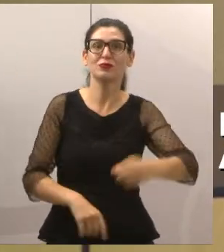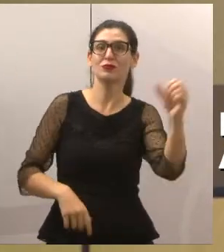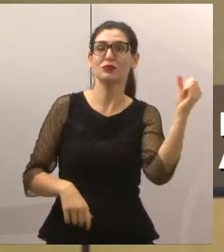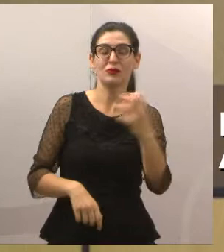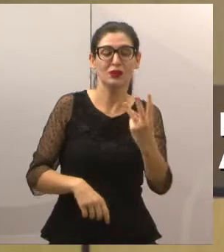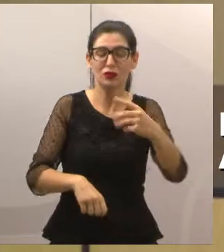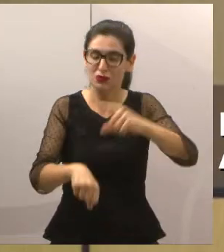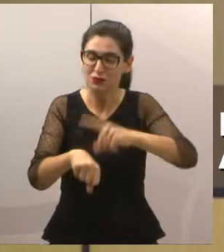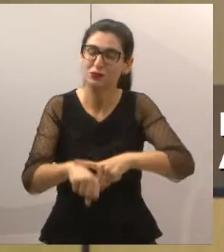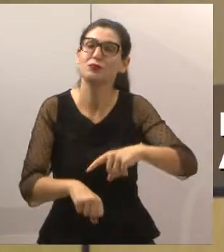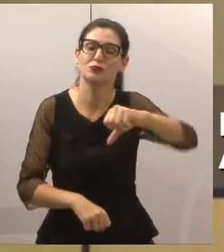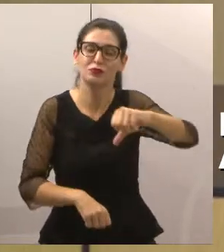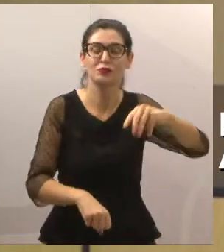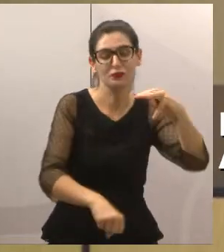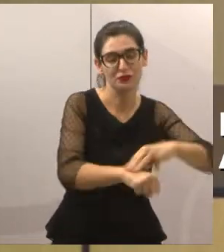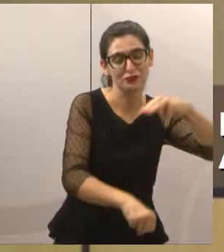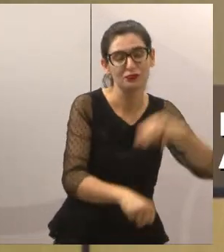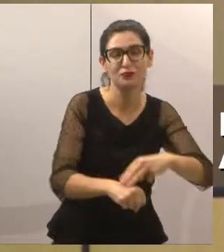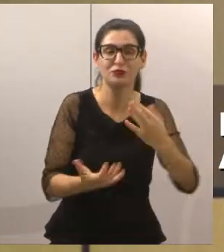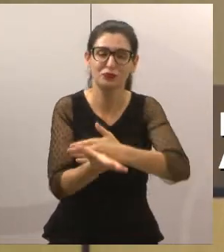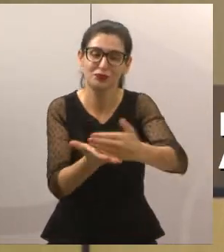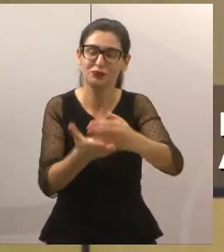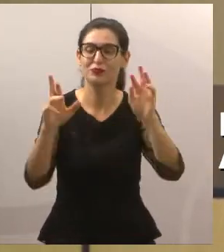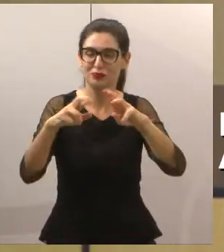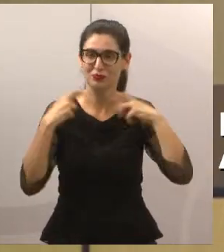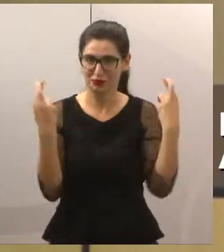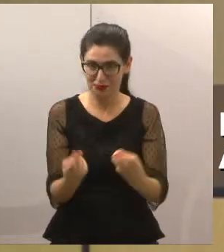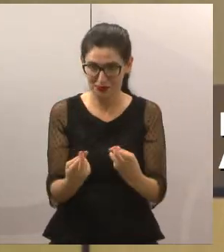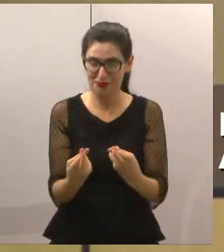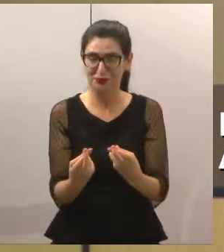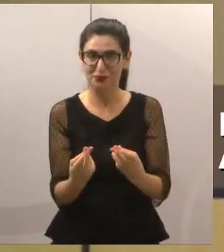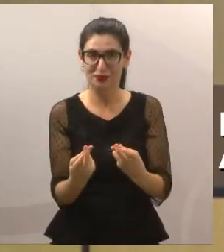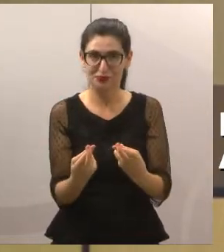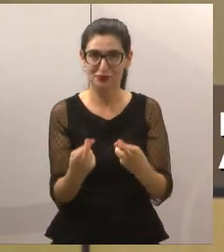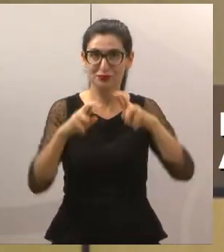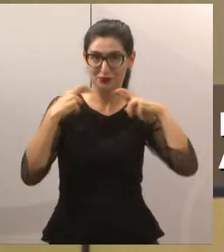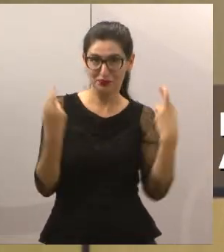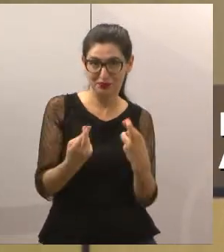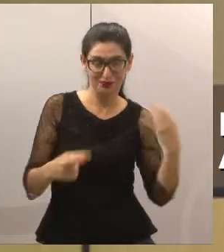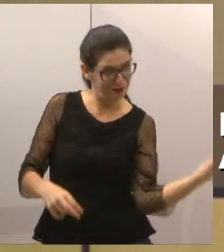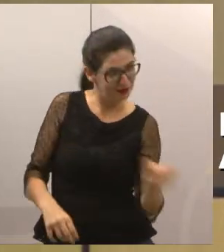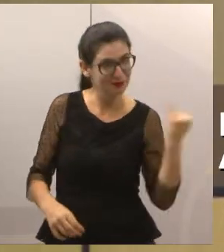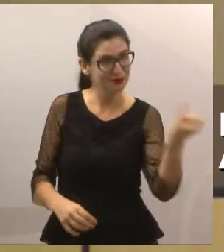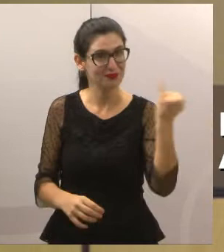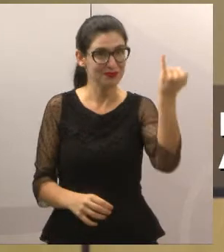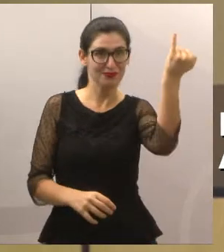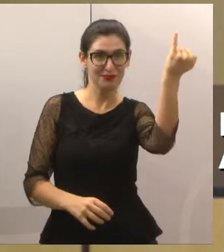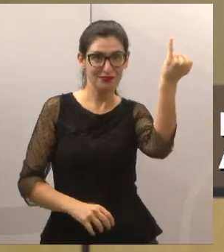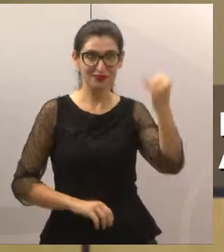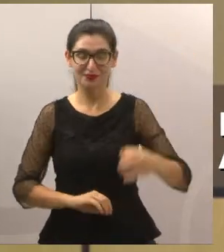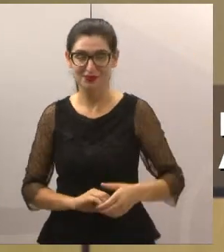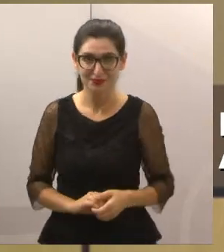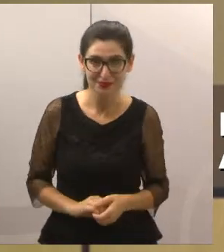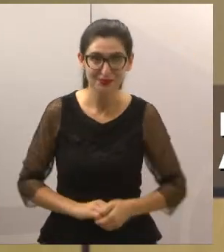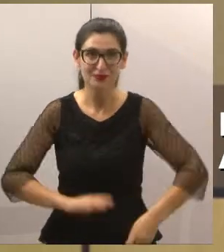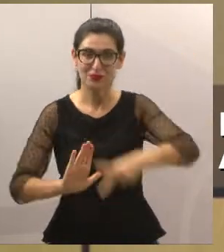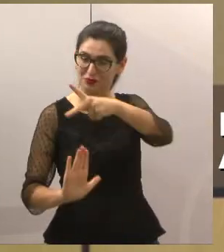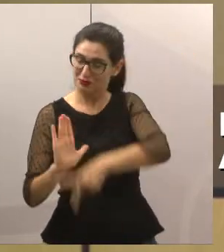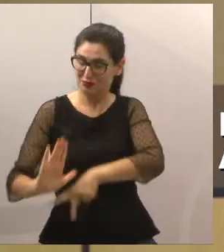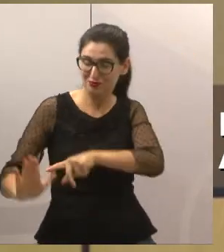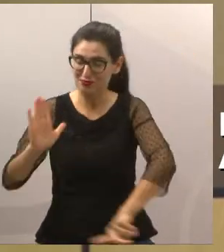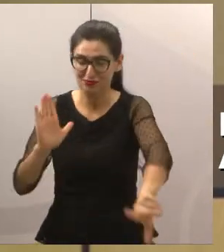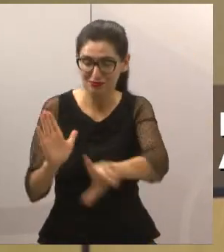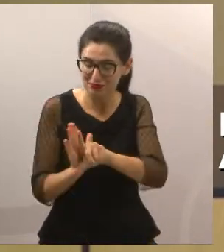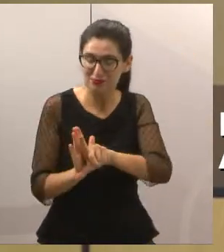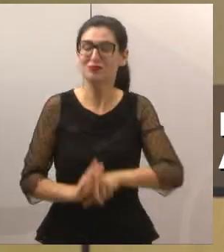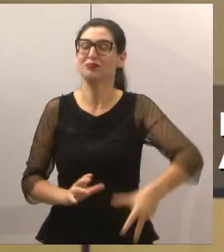15h09, declaro aberta a presente audiência essa destinada à demonstração do projeto de lei de